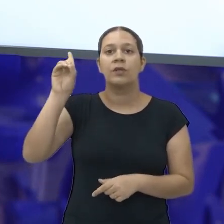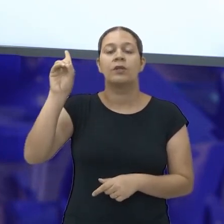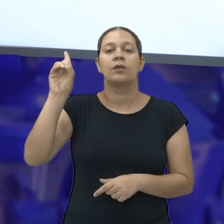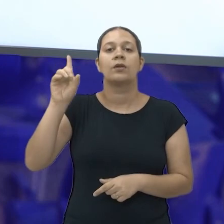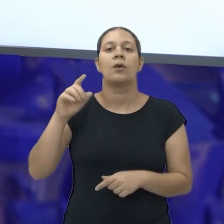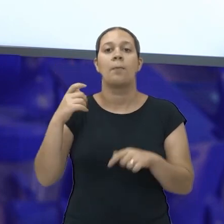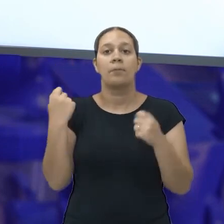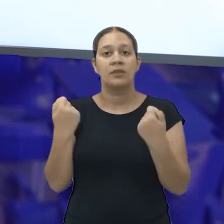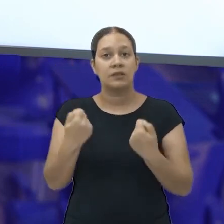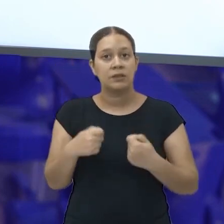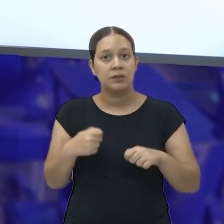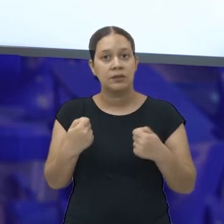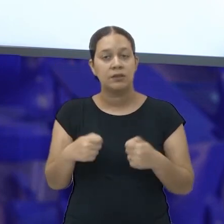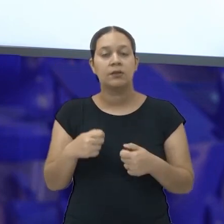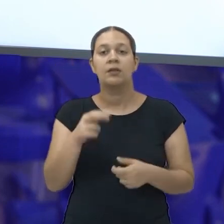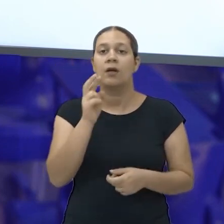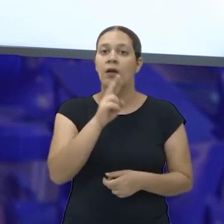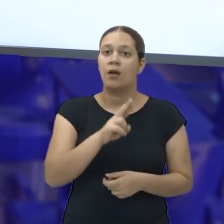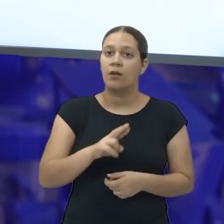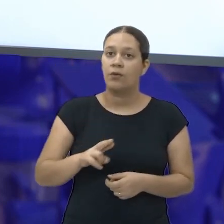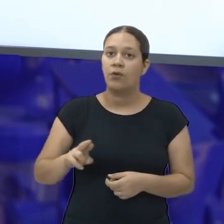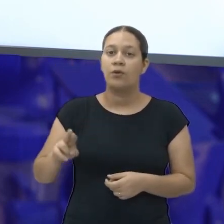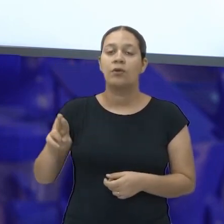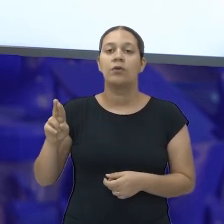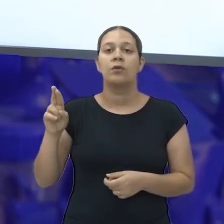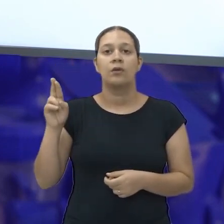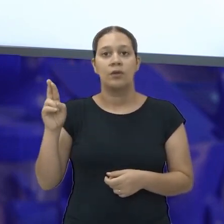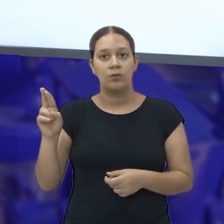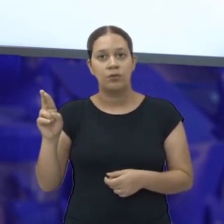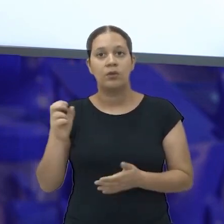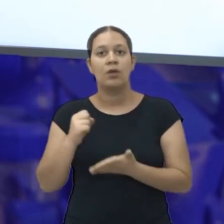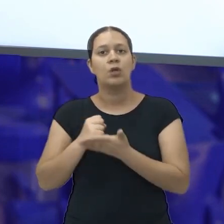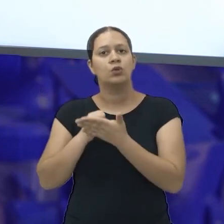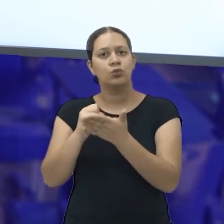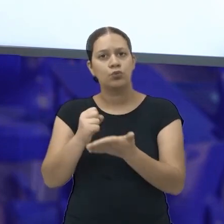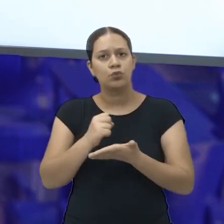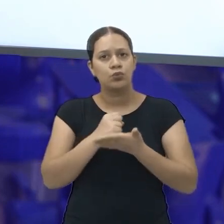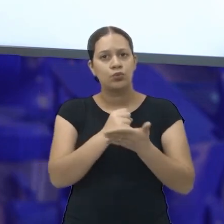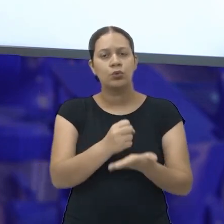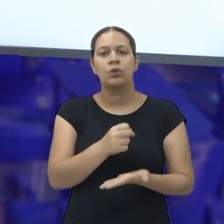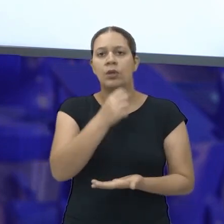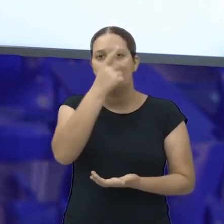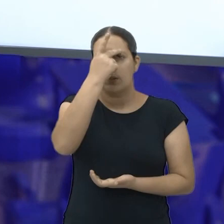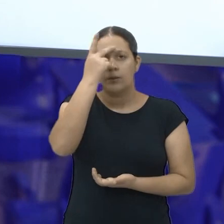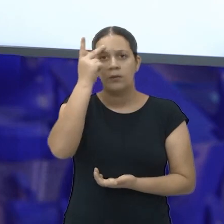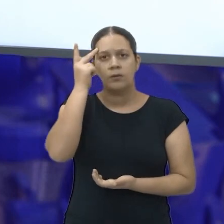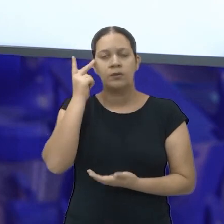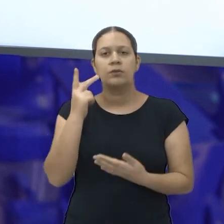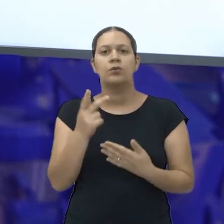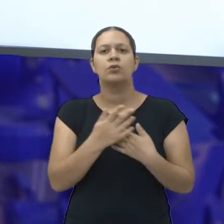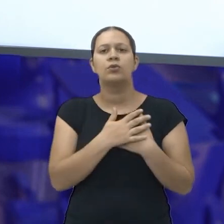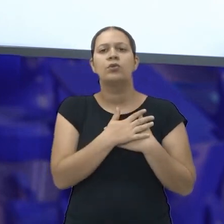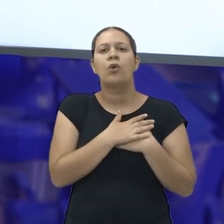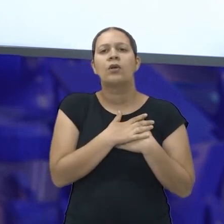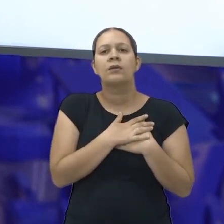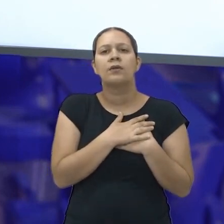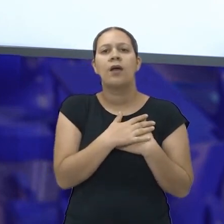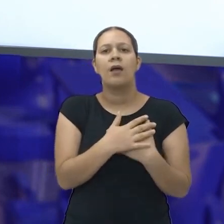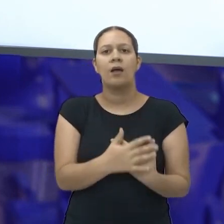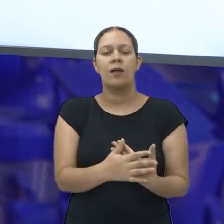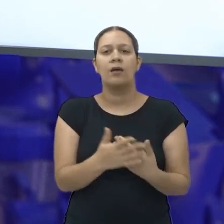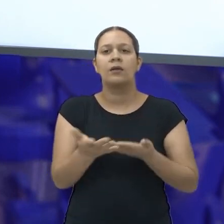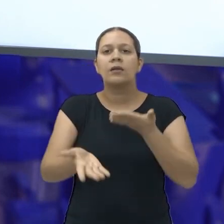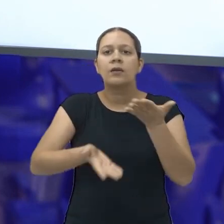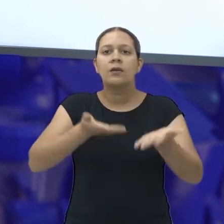mas é também necessário que as religiões fomentem, ajudem a que as pessoas sejam solidárias umas